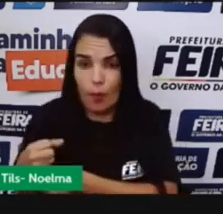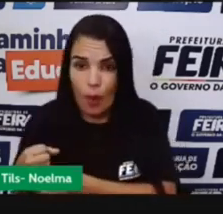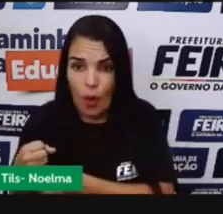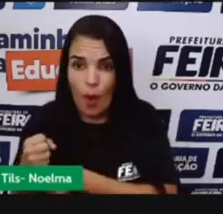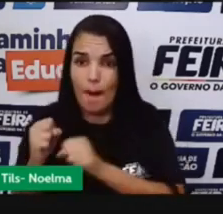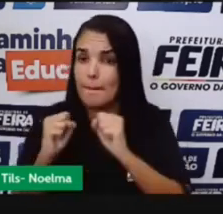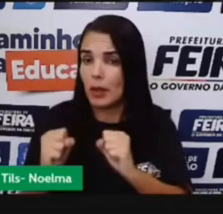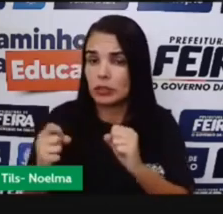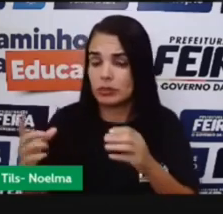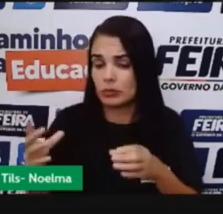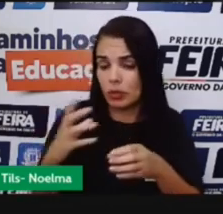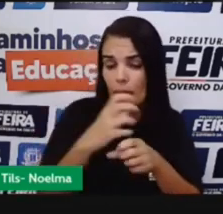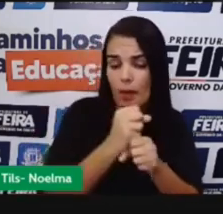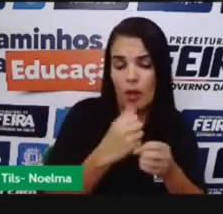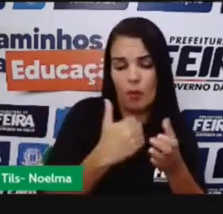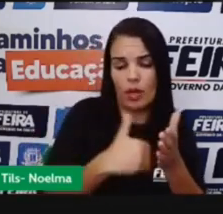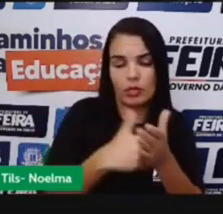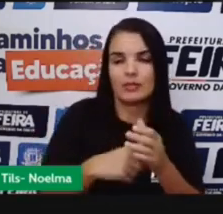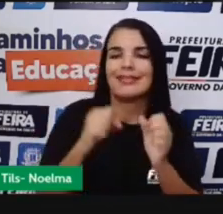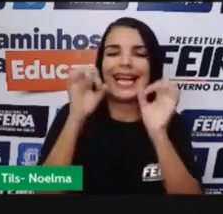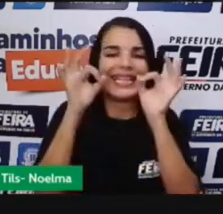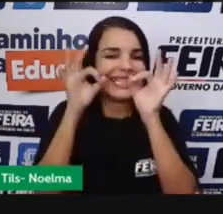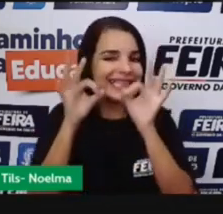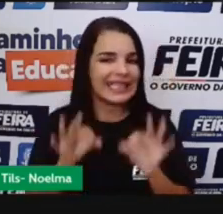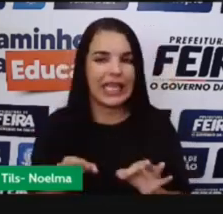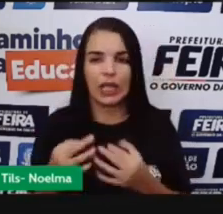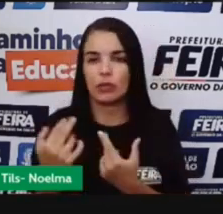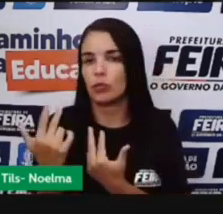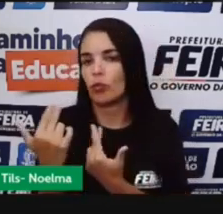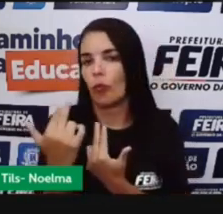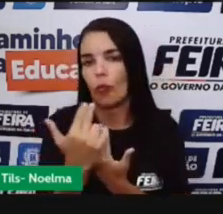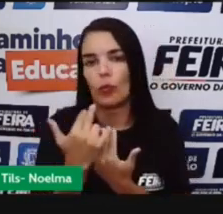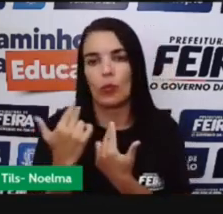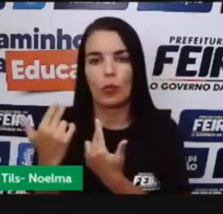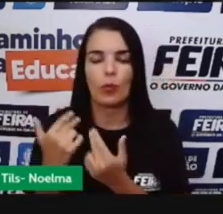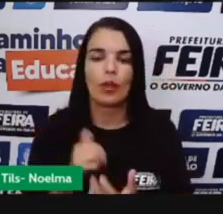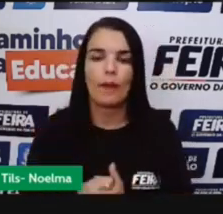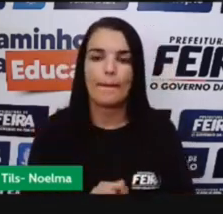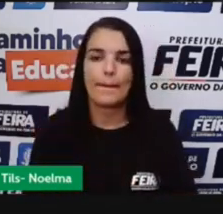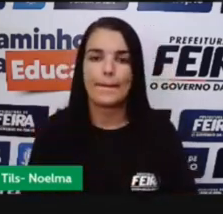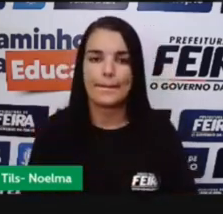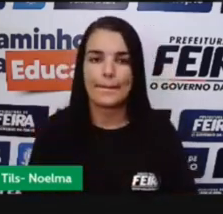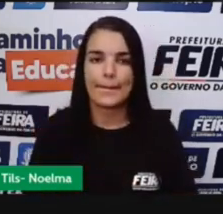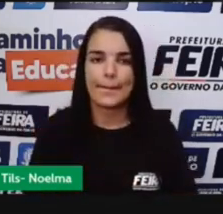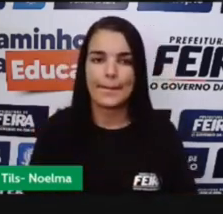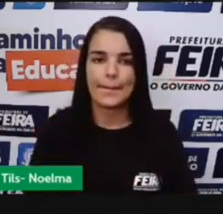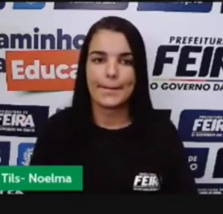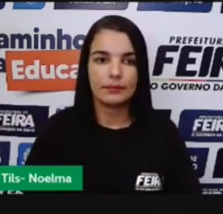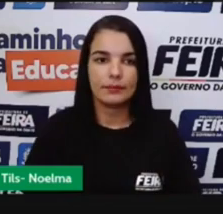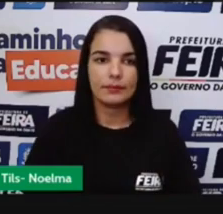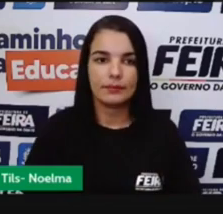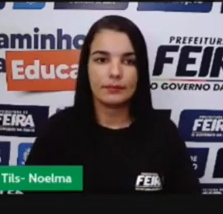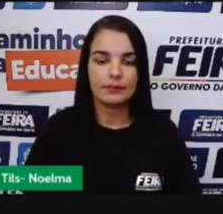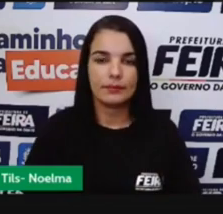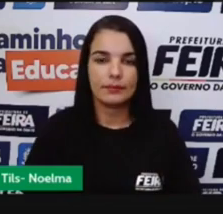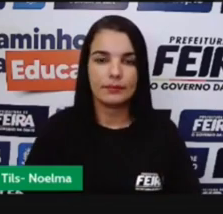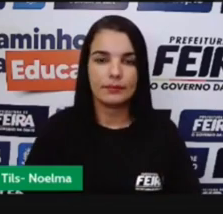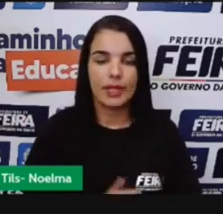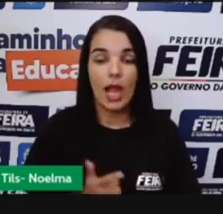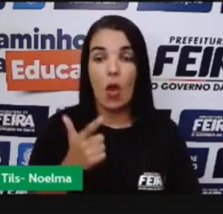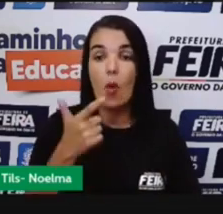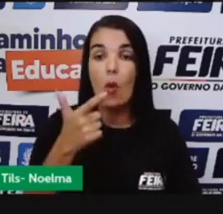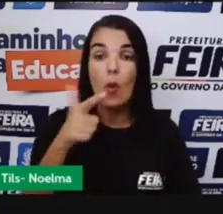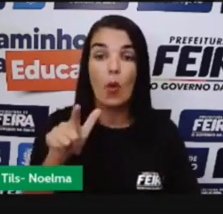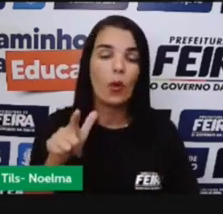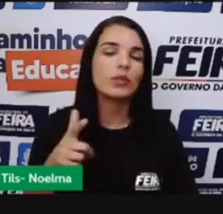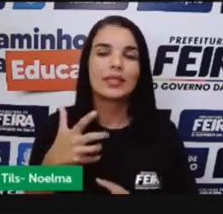multiplicação, soma mais o resto. E aí vai dar exatamente esse numeral aqui, que é o dividendo. Mais uma continha.